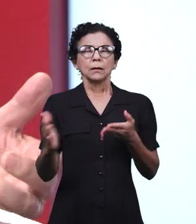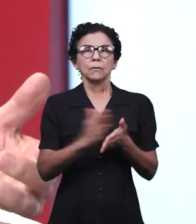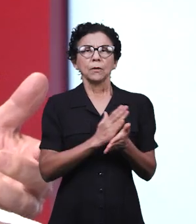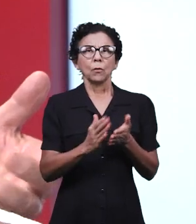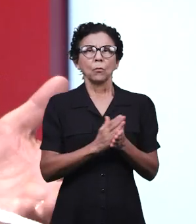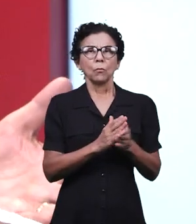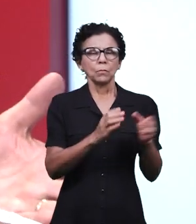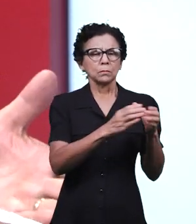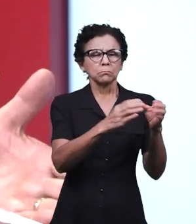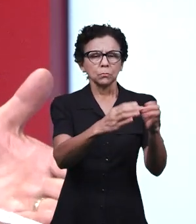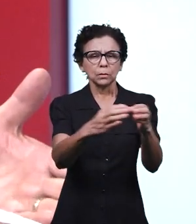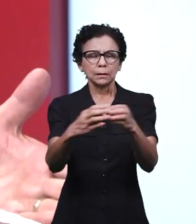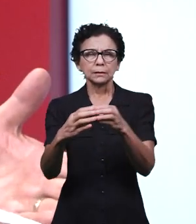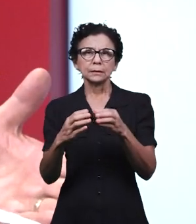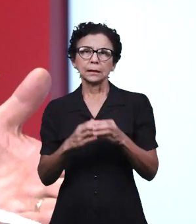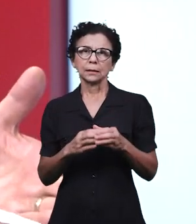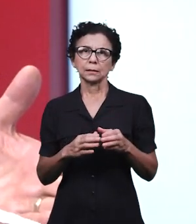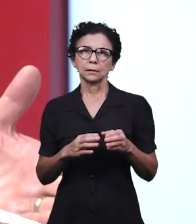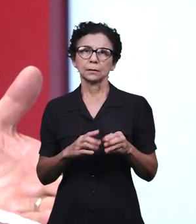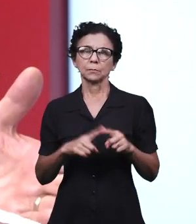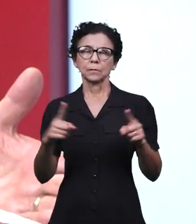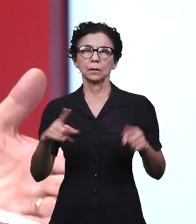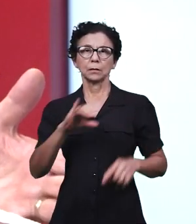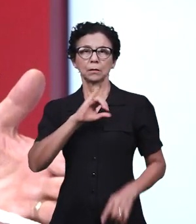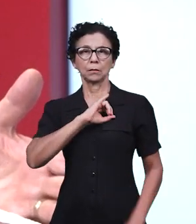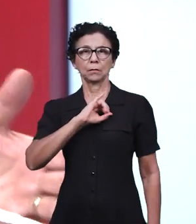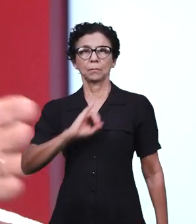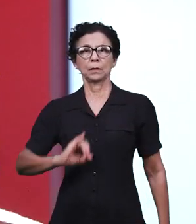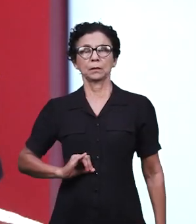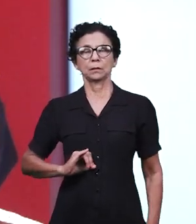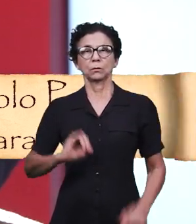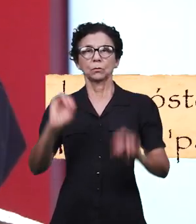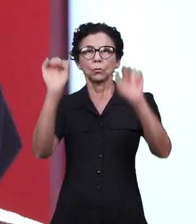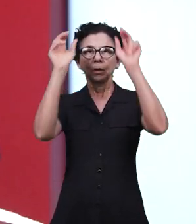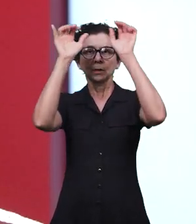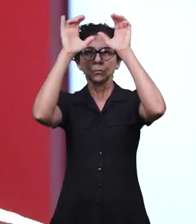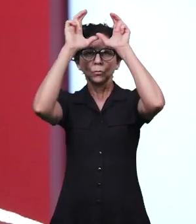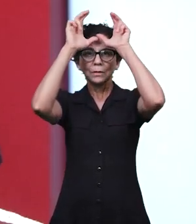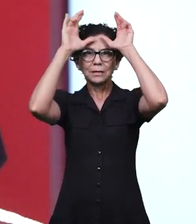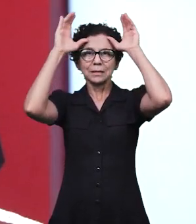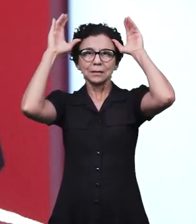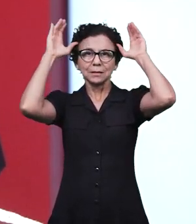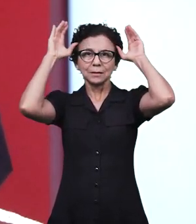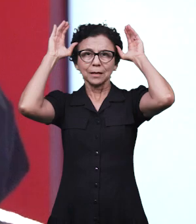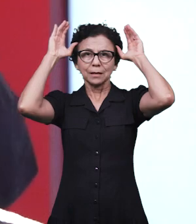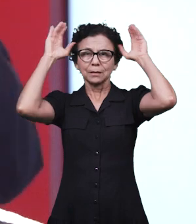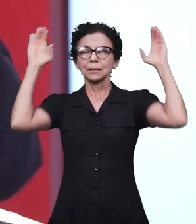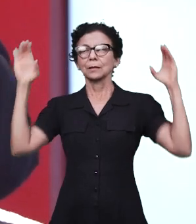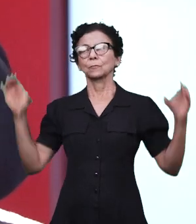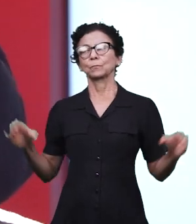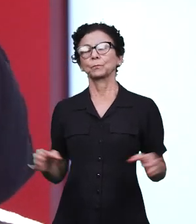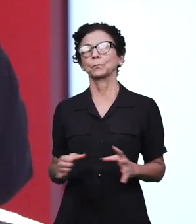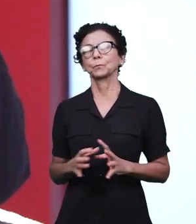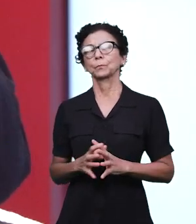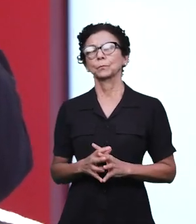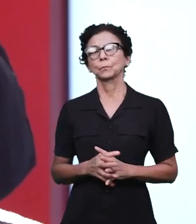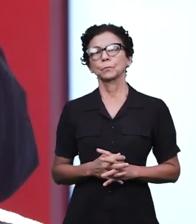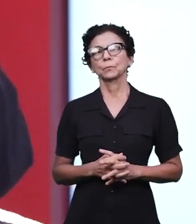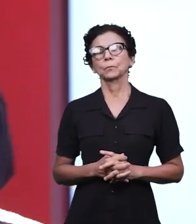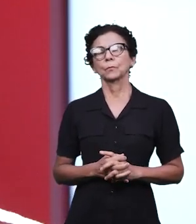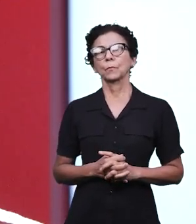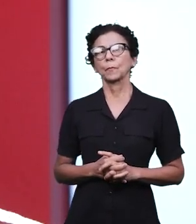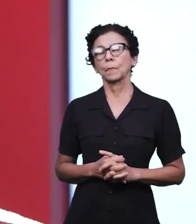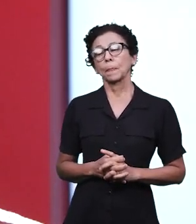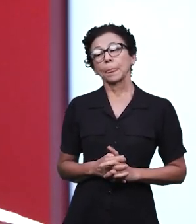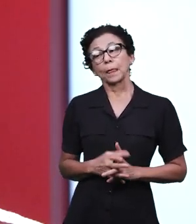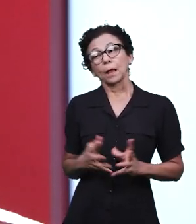E Festo pediu que ele ouvisse Paulo. Falou assim: olha, eu peço até que você me ajude, que